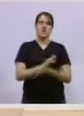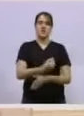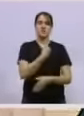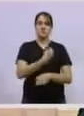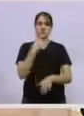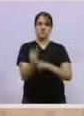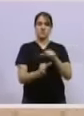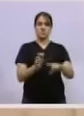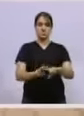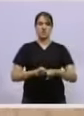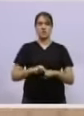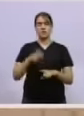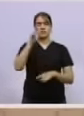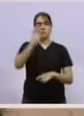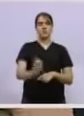por força do Evangelho ainda.